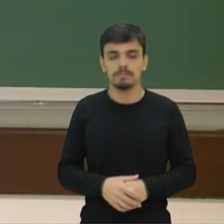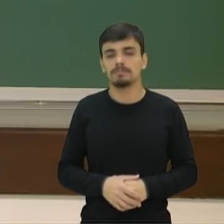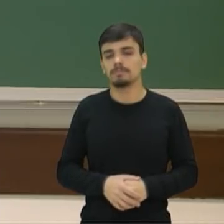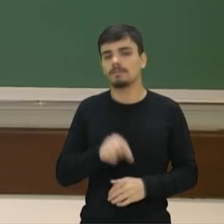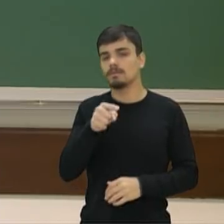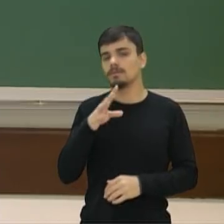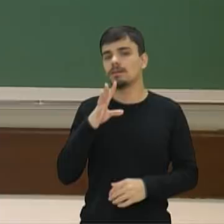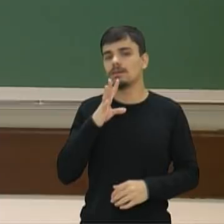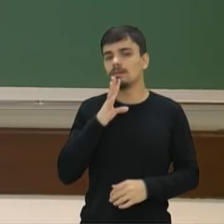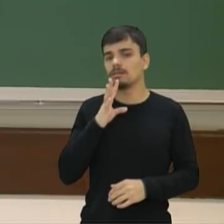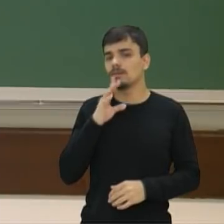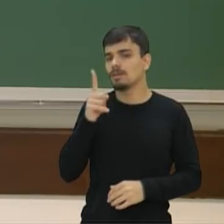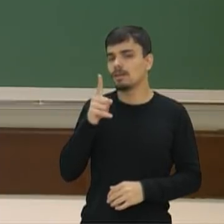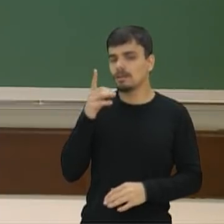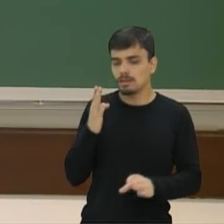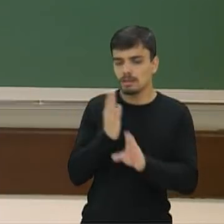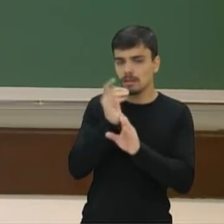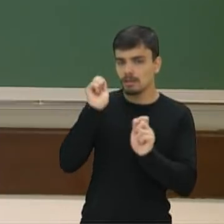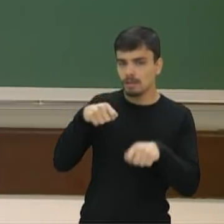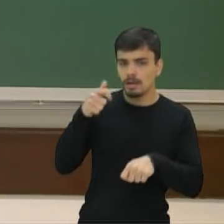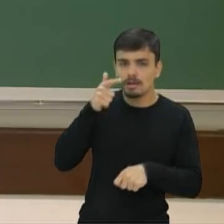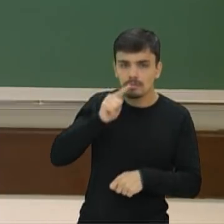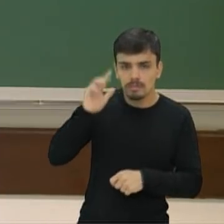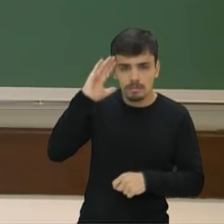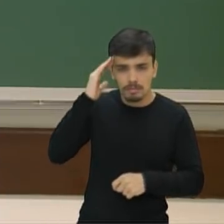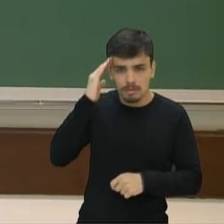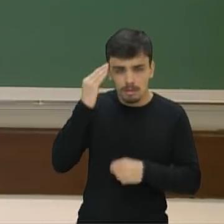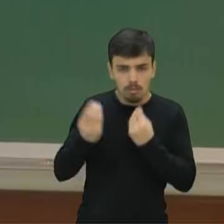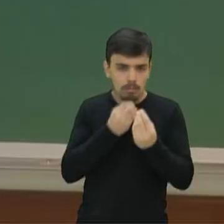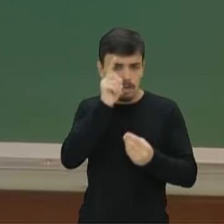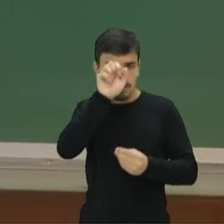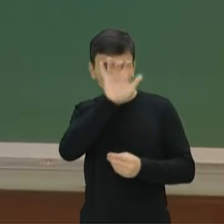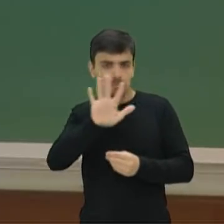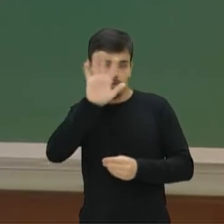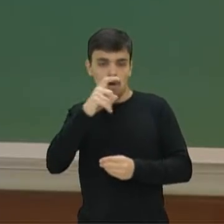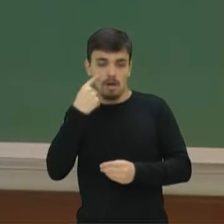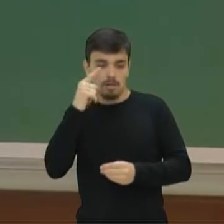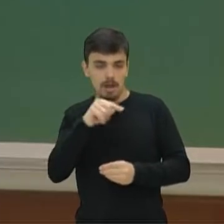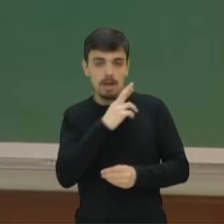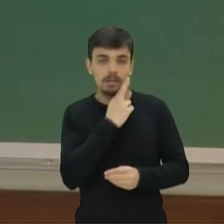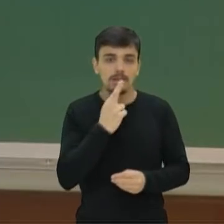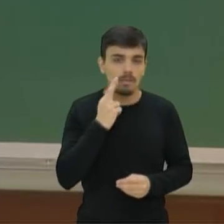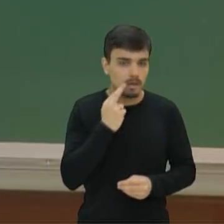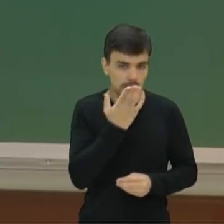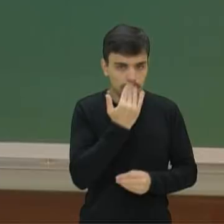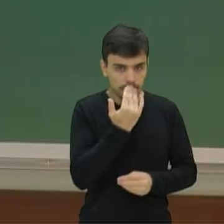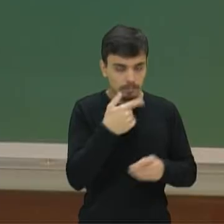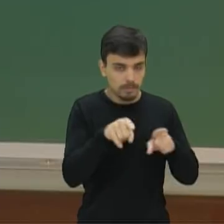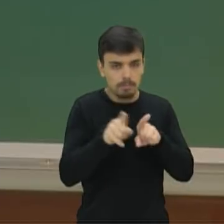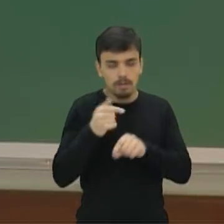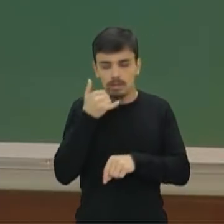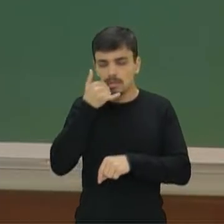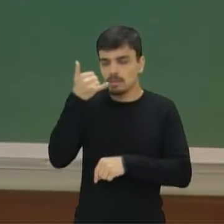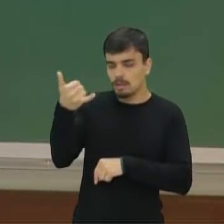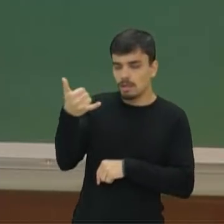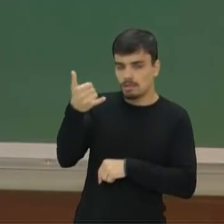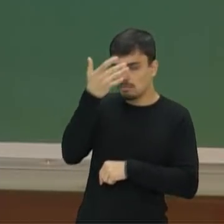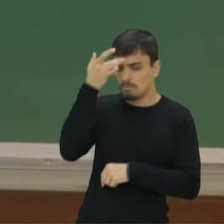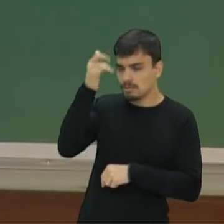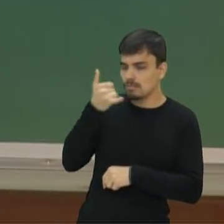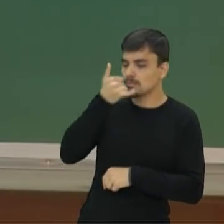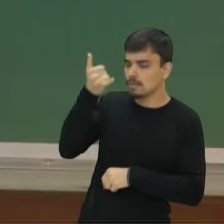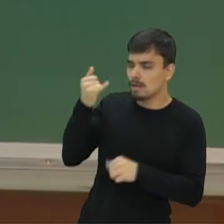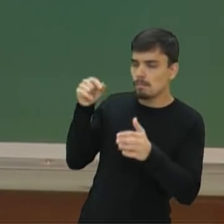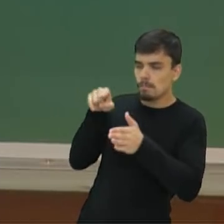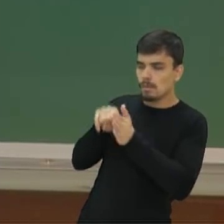Você conseguiu entender a figura? Então, olha aqui, o cara, né, tá num restaurante, atendendo o telefone, alguém liga para ele